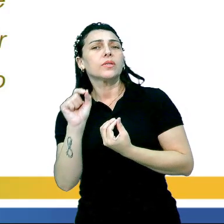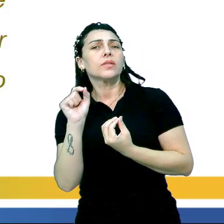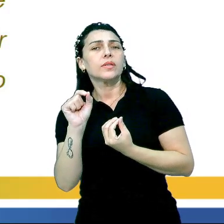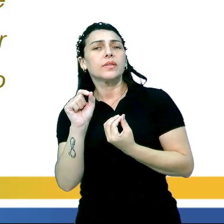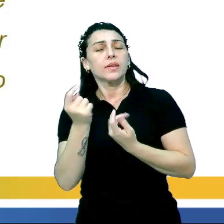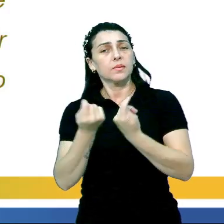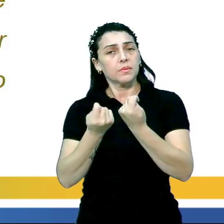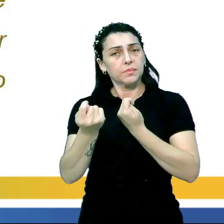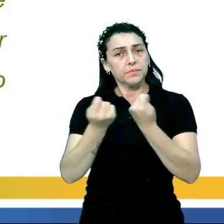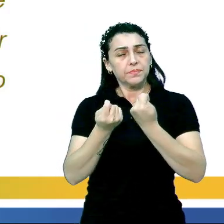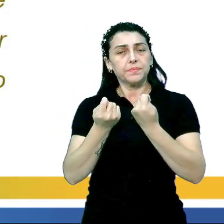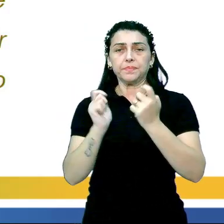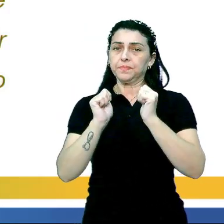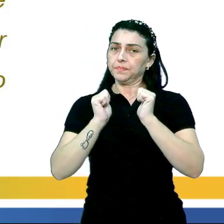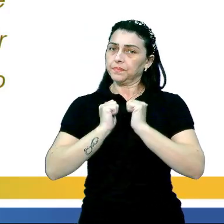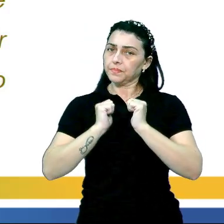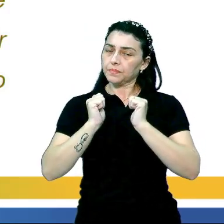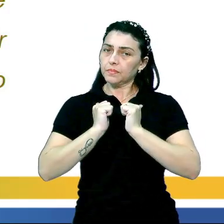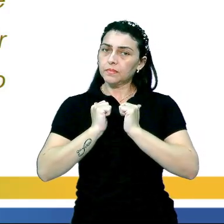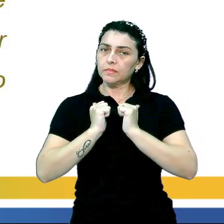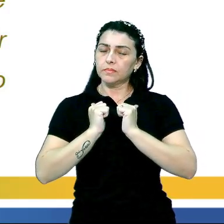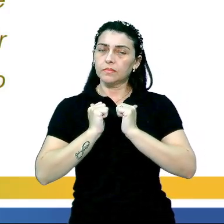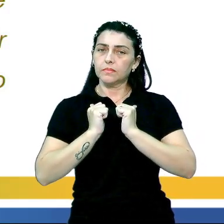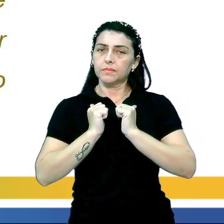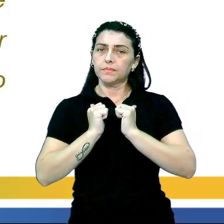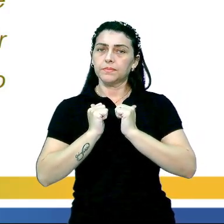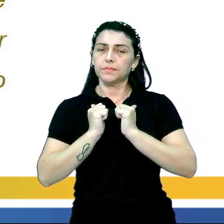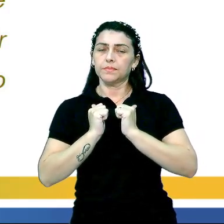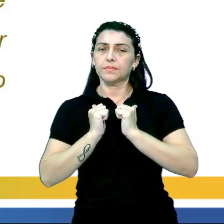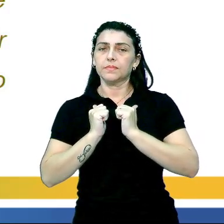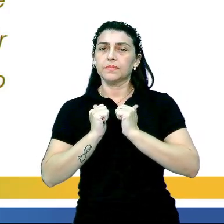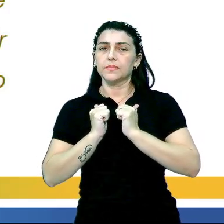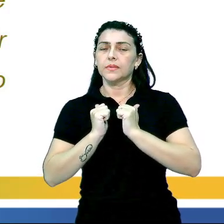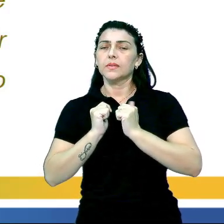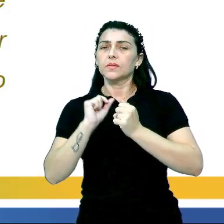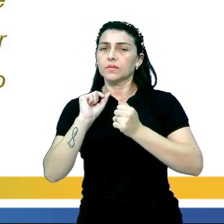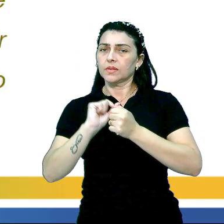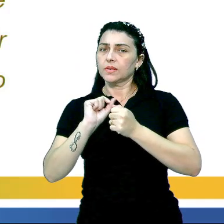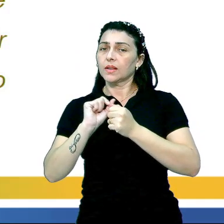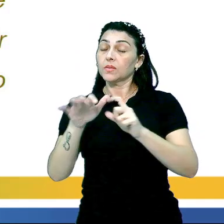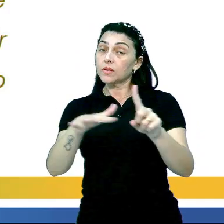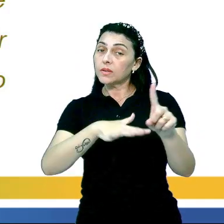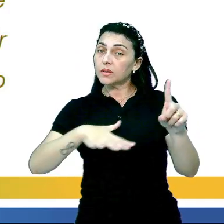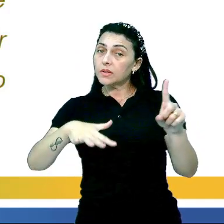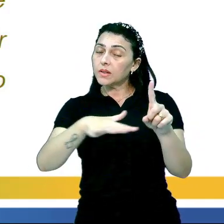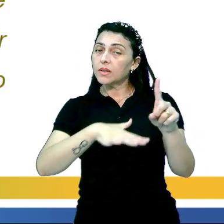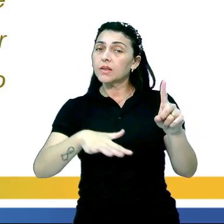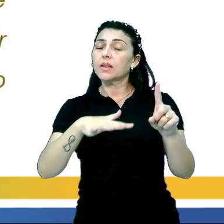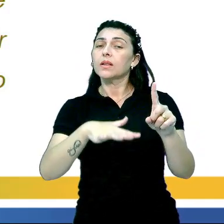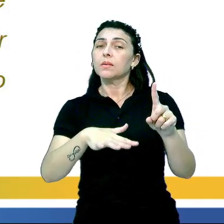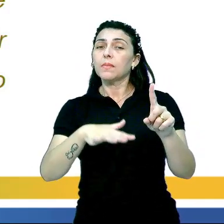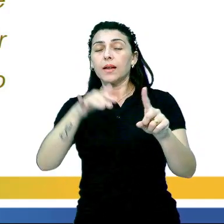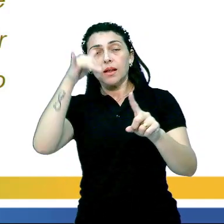Dessa manipulação do comportamento, ela gera um efeito na sociedade.